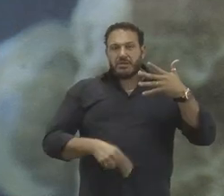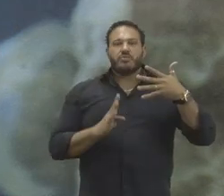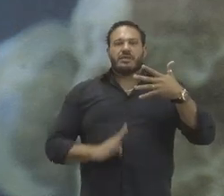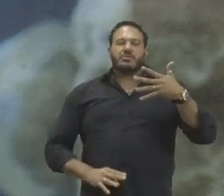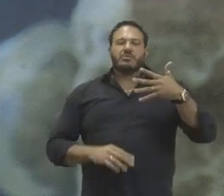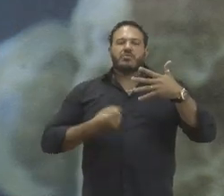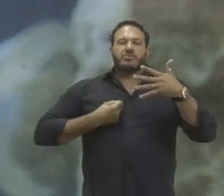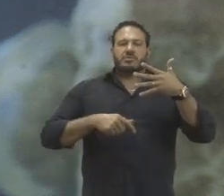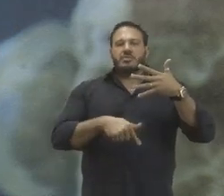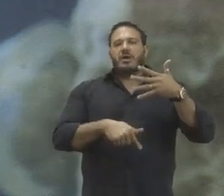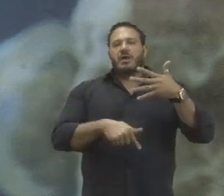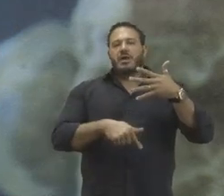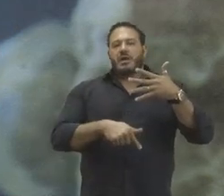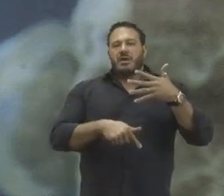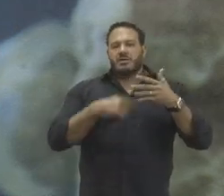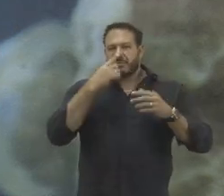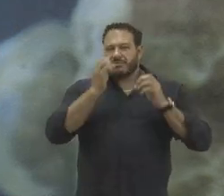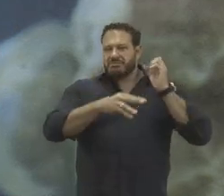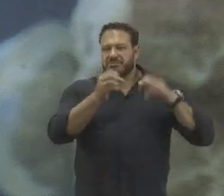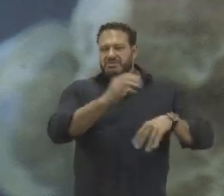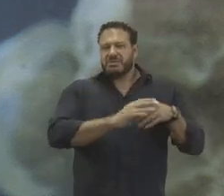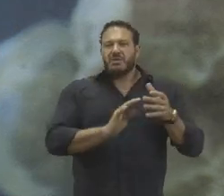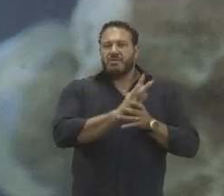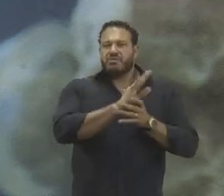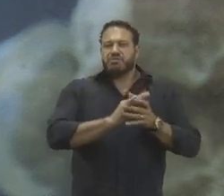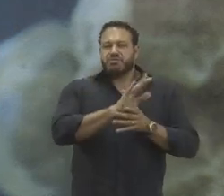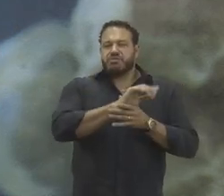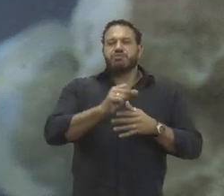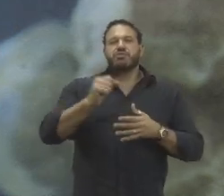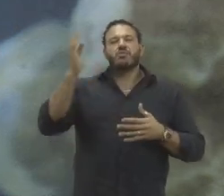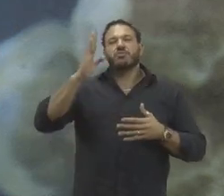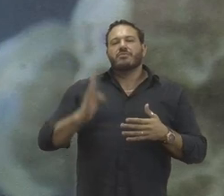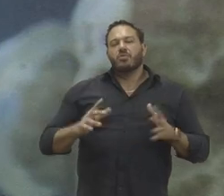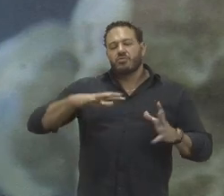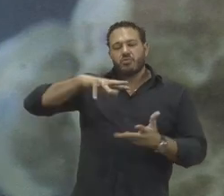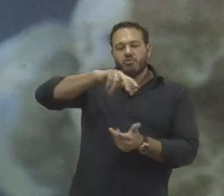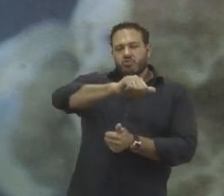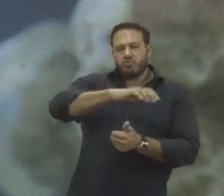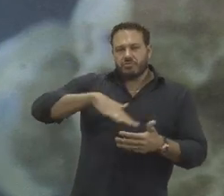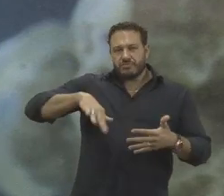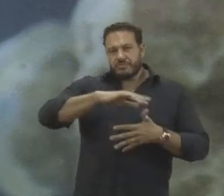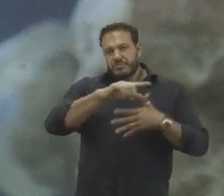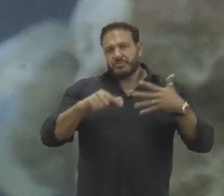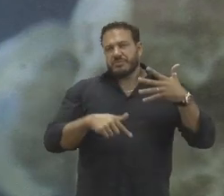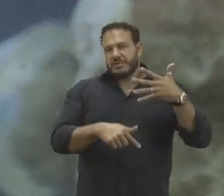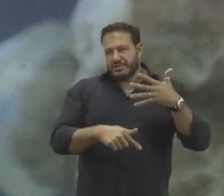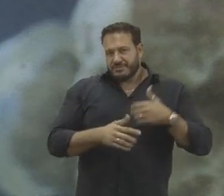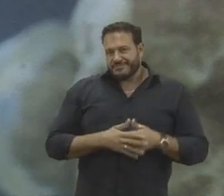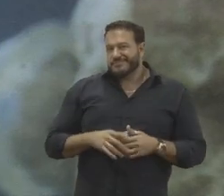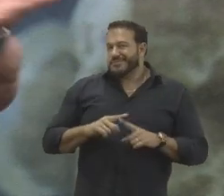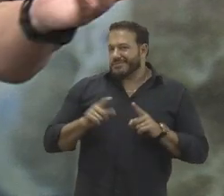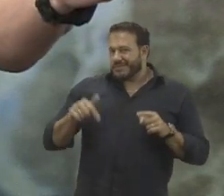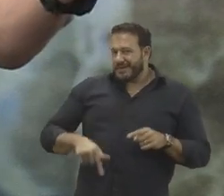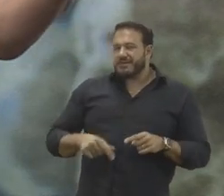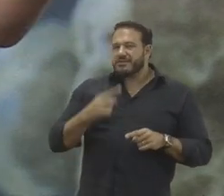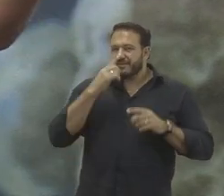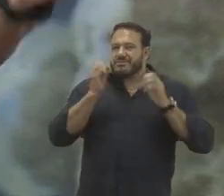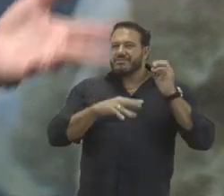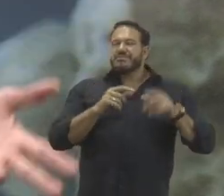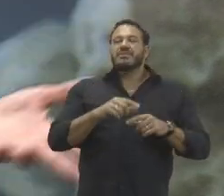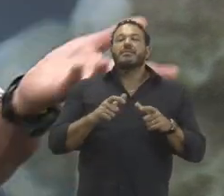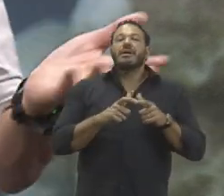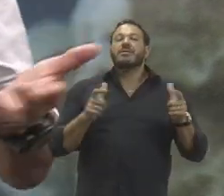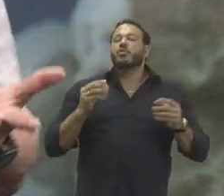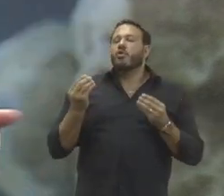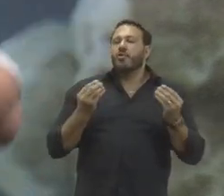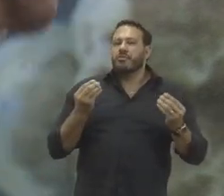eh poluidores do planeta e mesmo assim né nossa a grande parte da nossa poluição vem de desmatamento